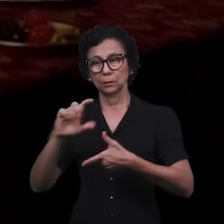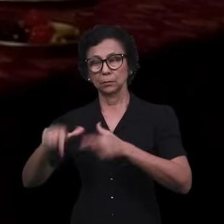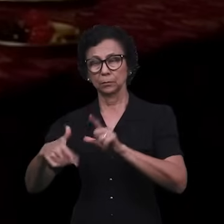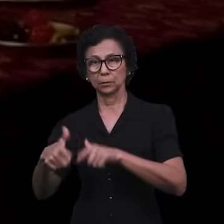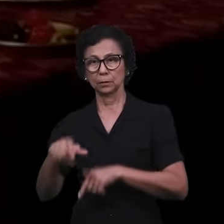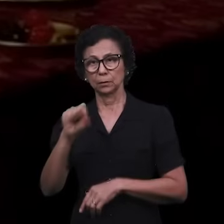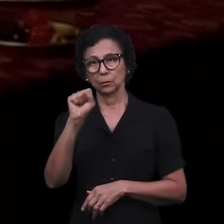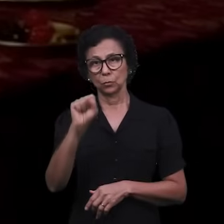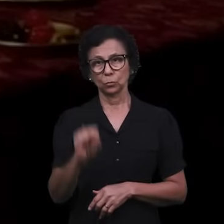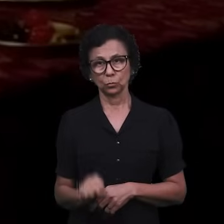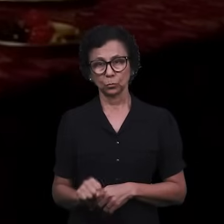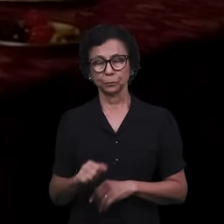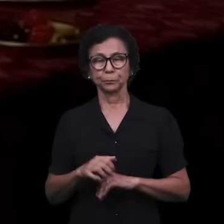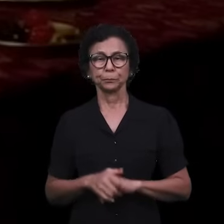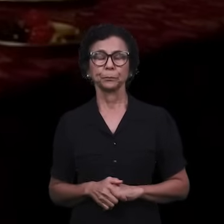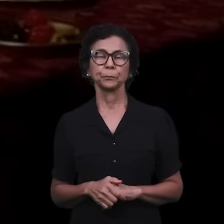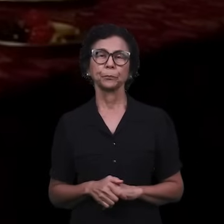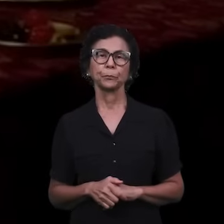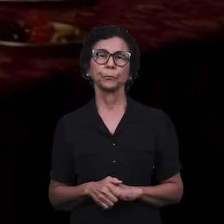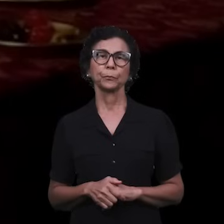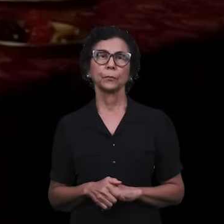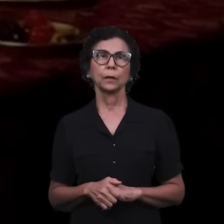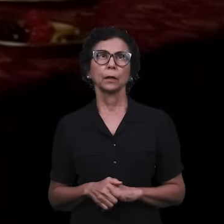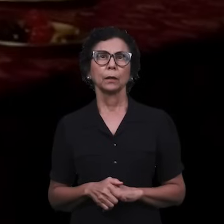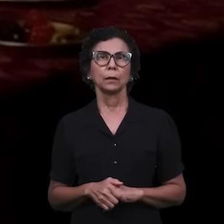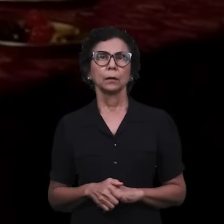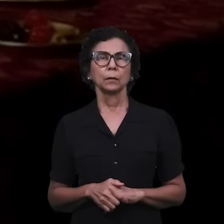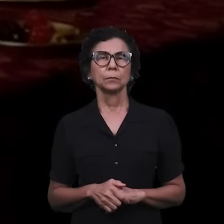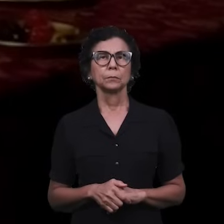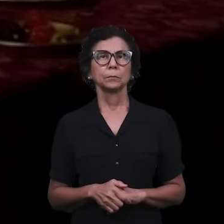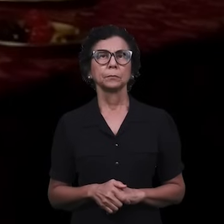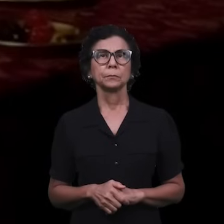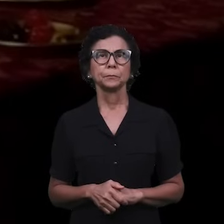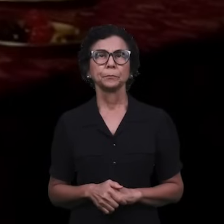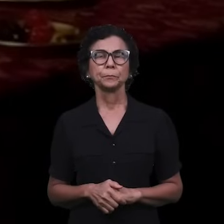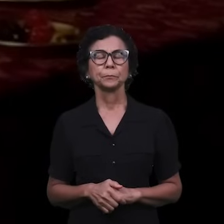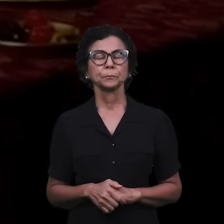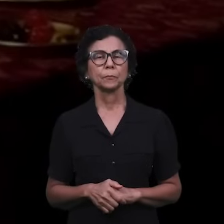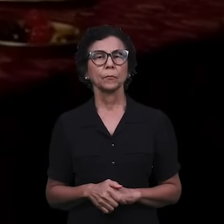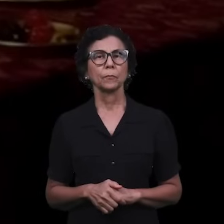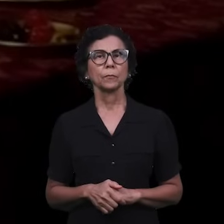que se situavam ao sul da Mesopotâmia. Em 626,